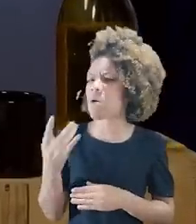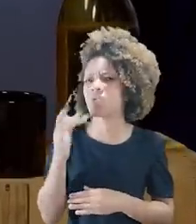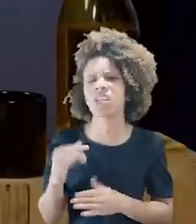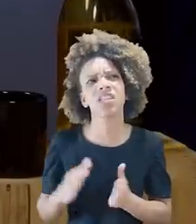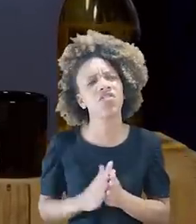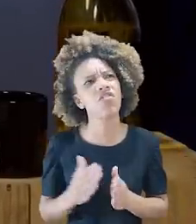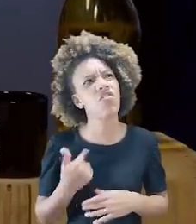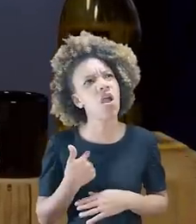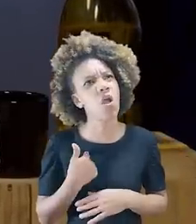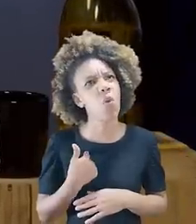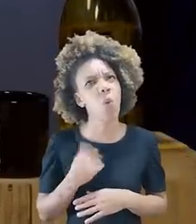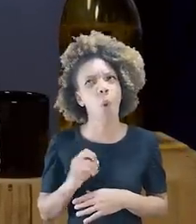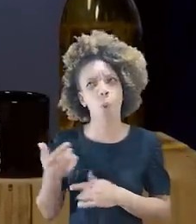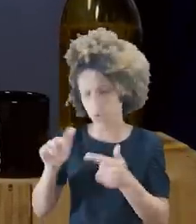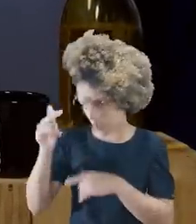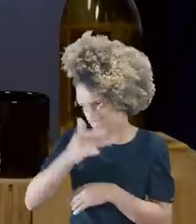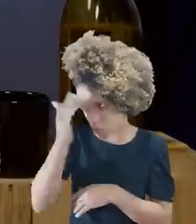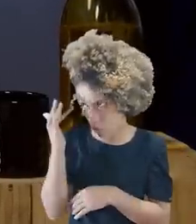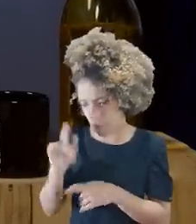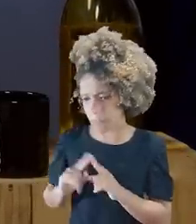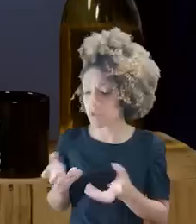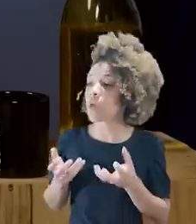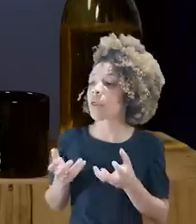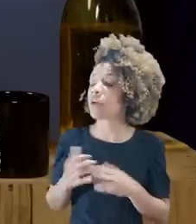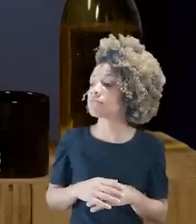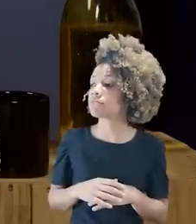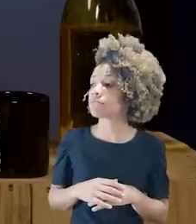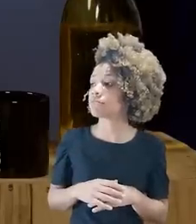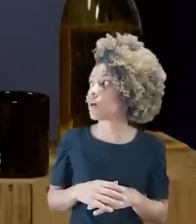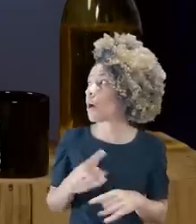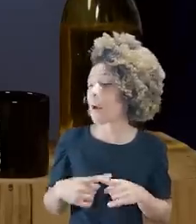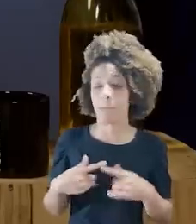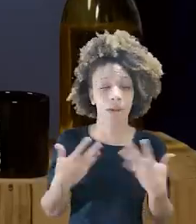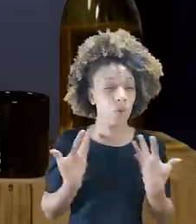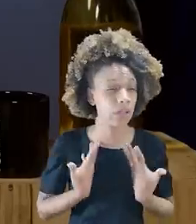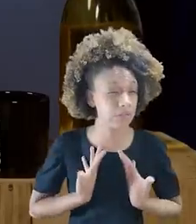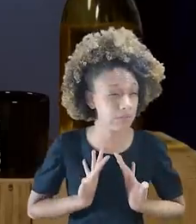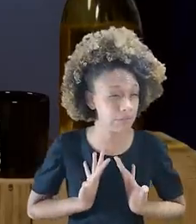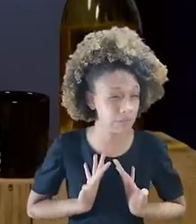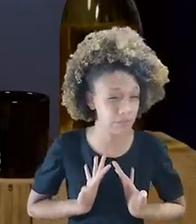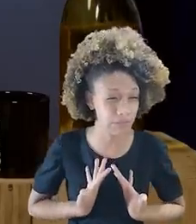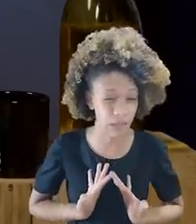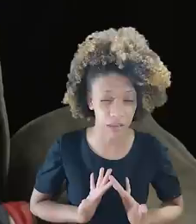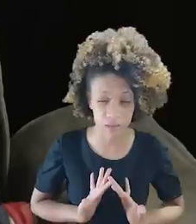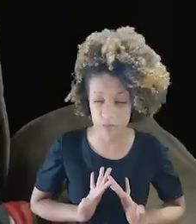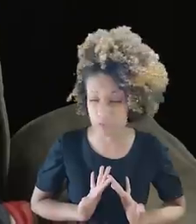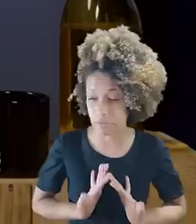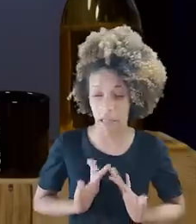mesmo ou se foi de alguém aí eu falei o que eu mais quero porque eu tava tão cansada tão